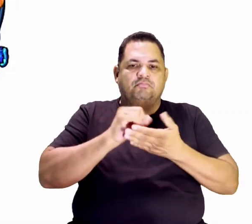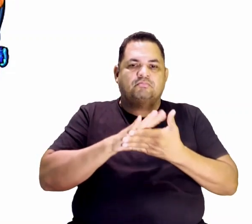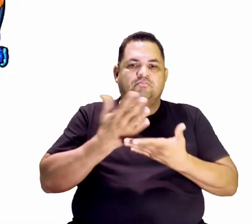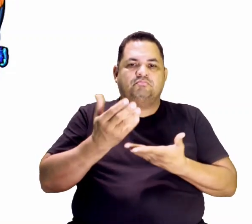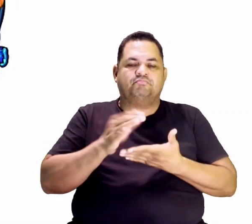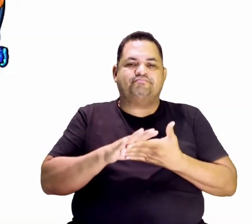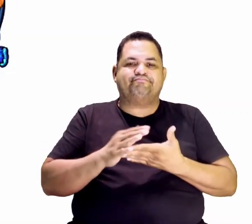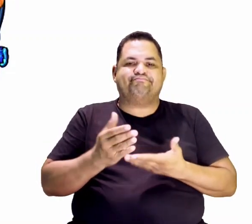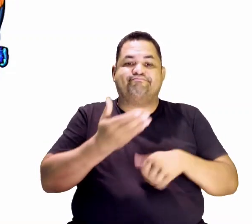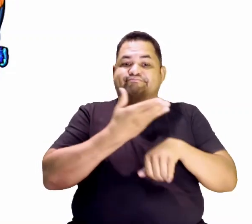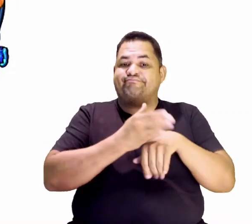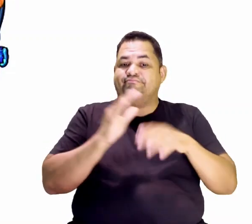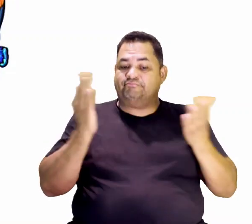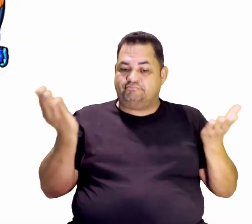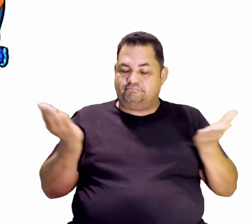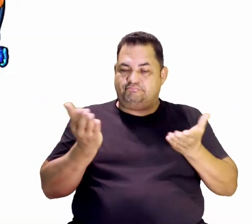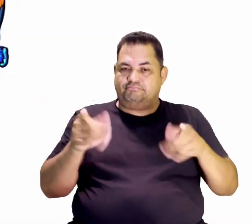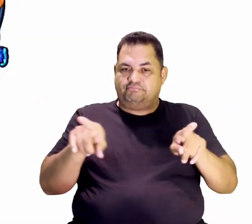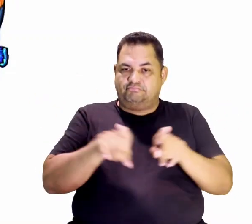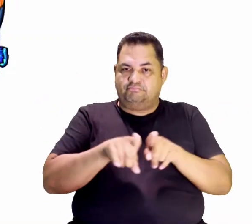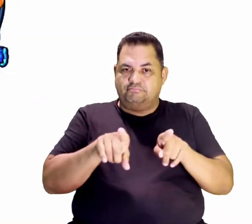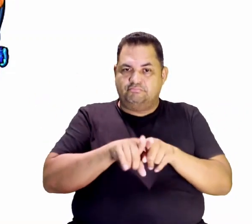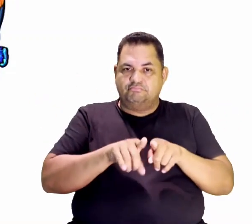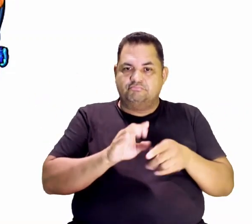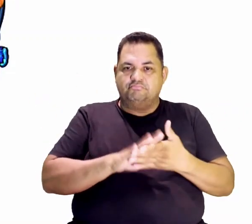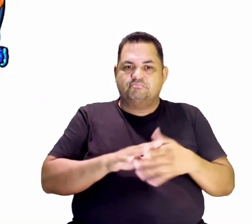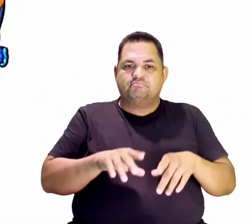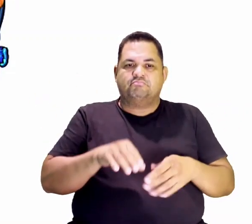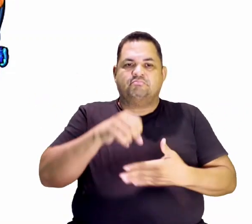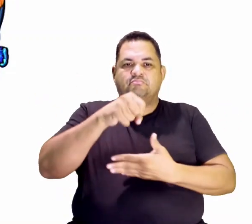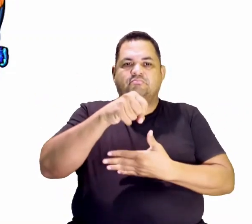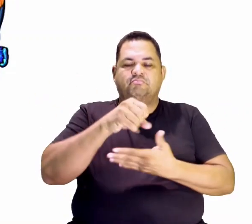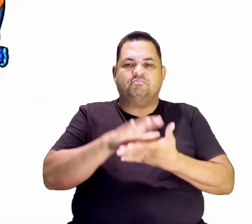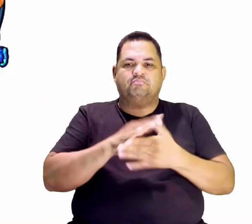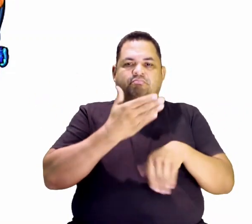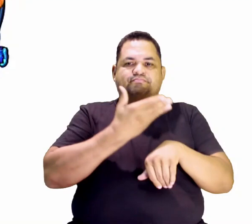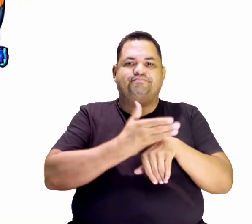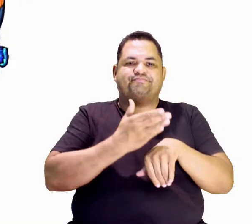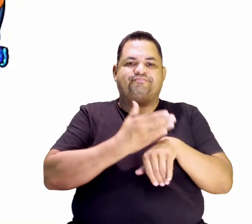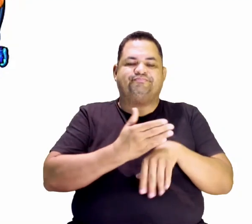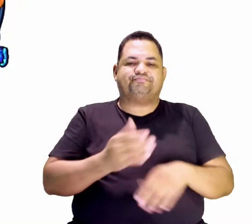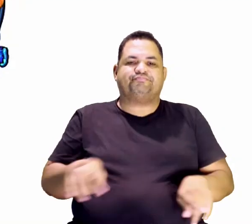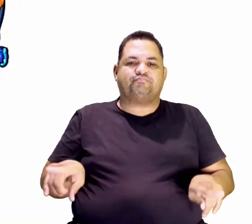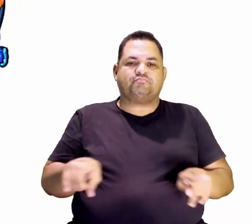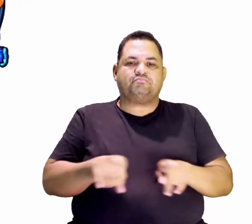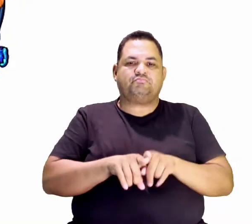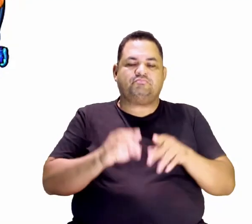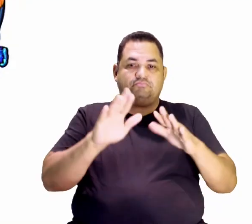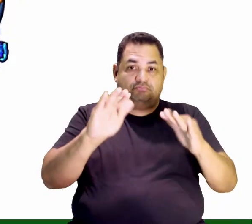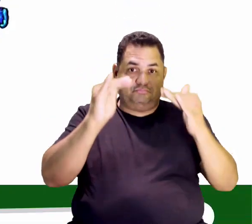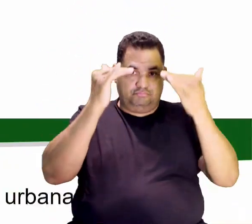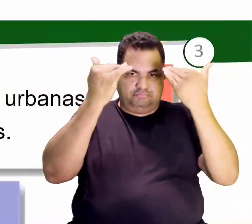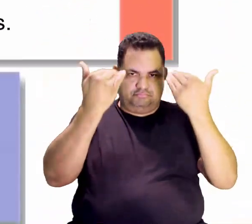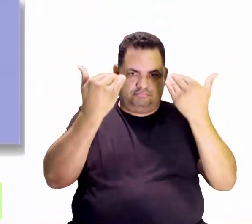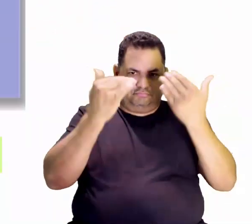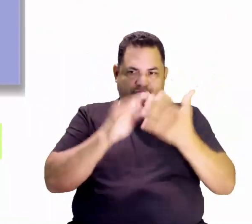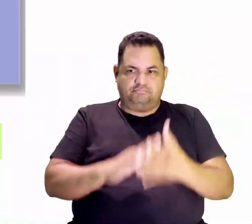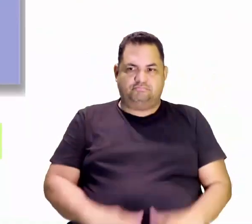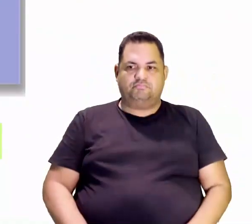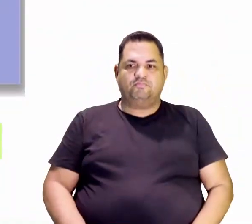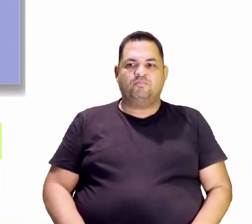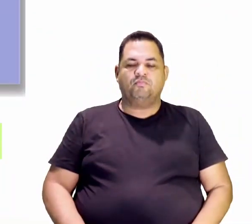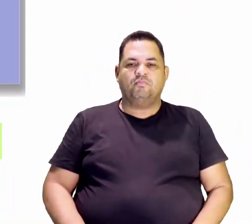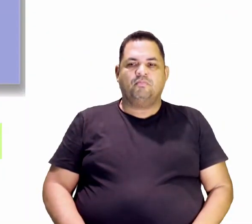temática também, ok? E tem também as nossas atividades práticas aí, certo? Então fica atento para